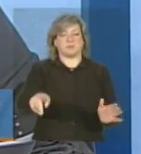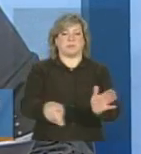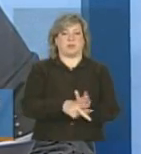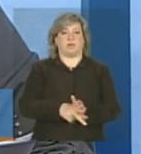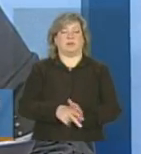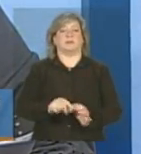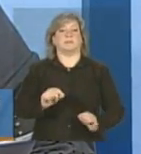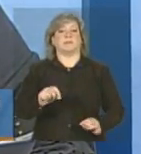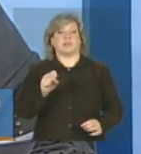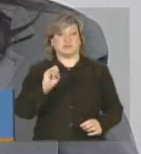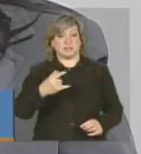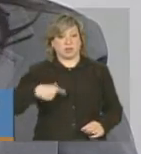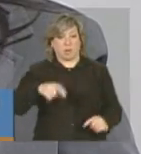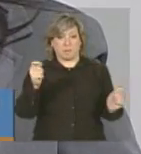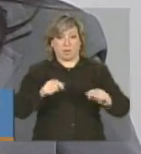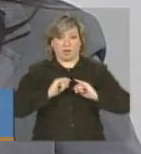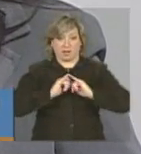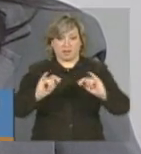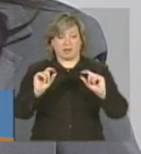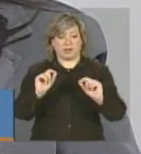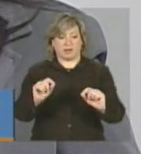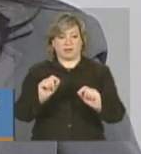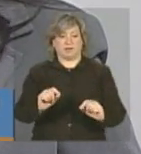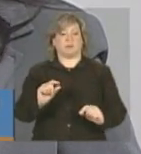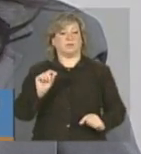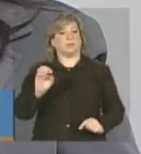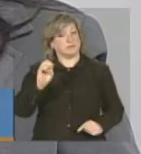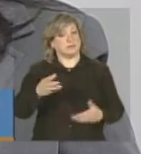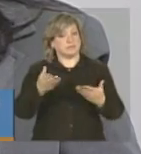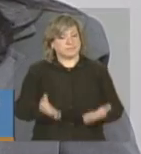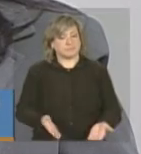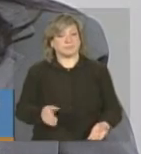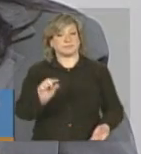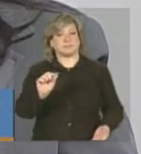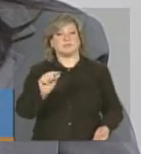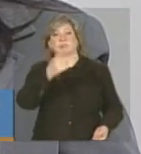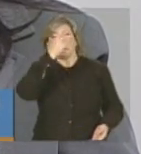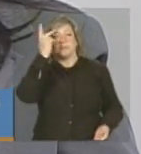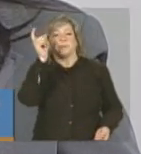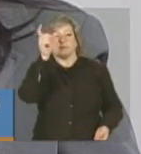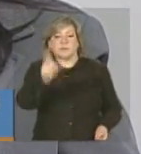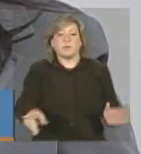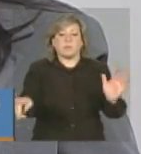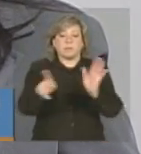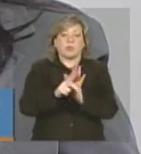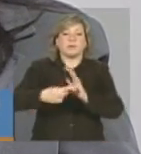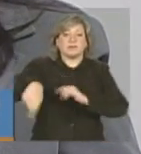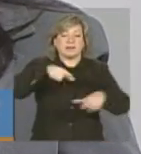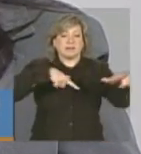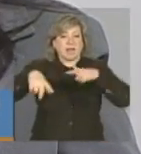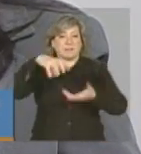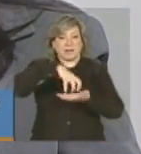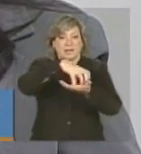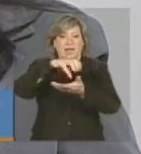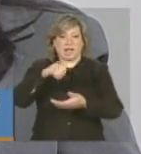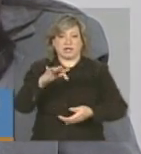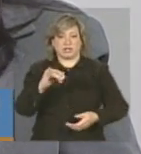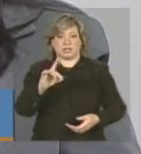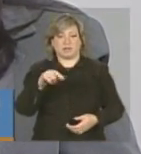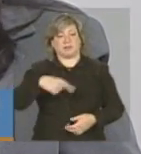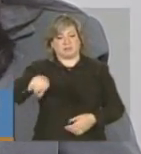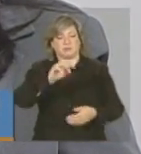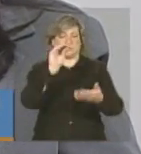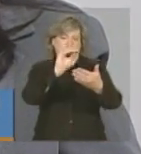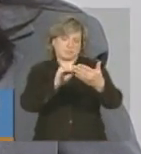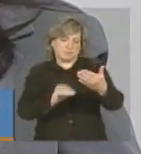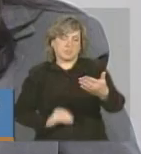Então, se a gente puder deixar um recado e marcar um recado, é esse, que sejam as próprias entidades que preencham o seu questionário,